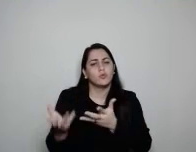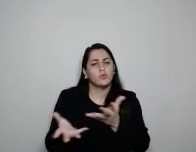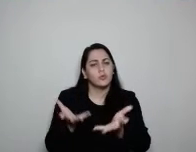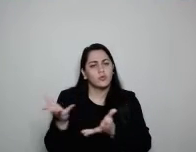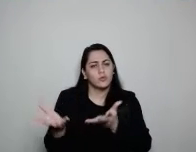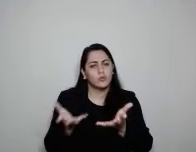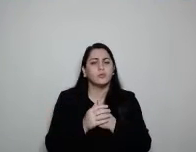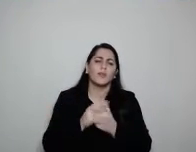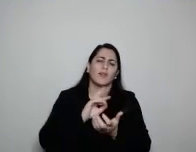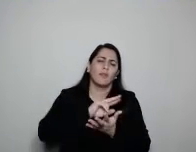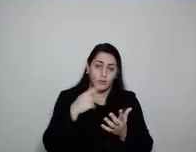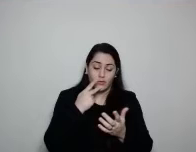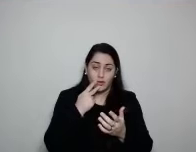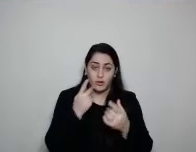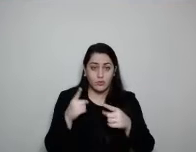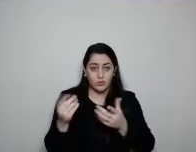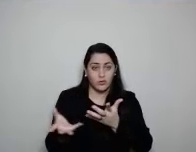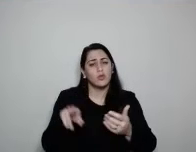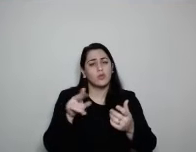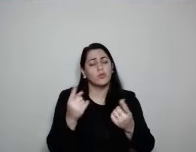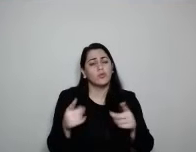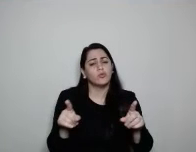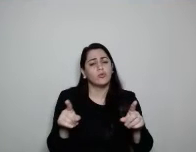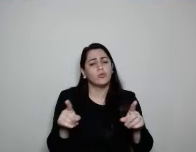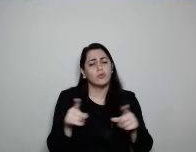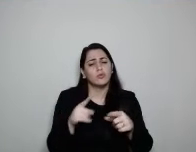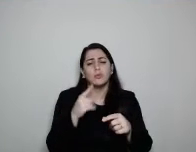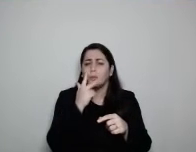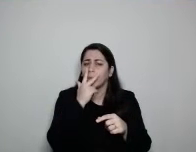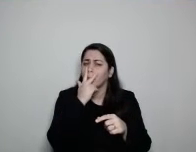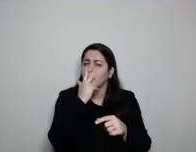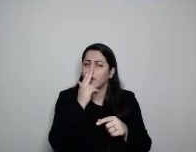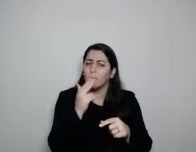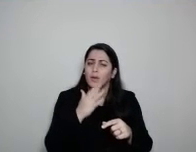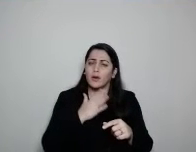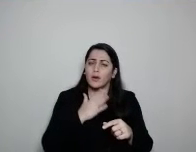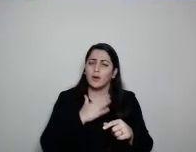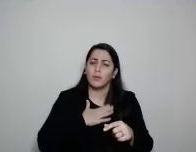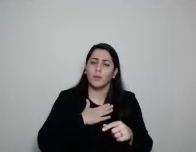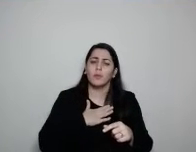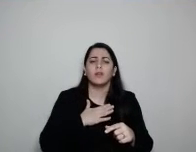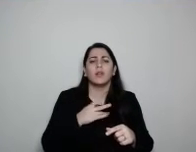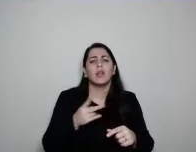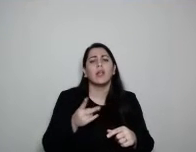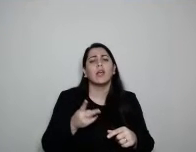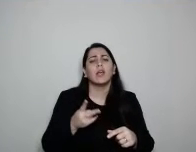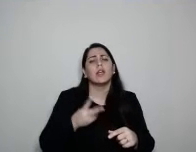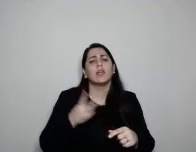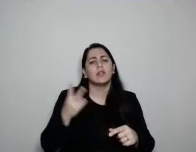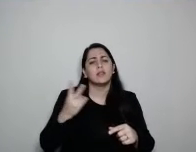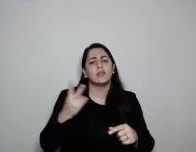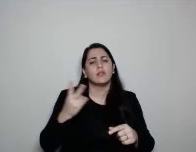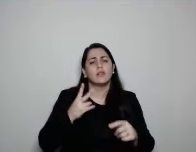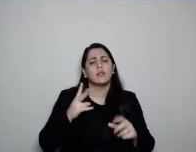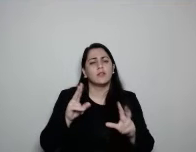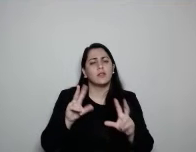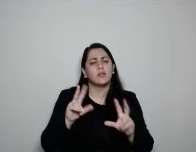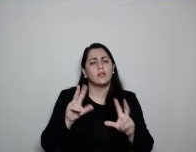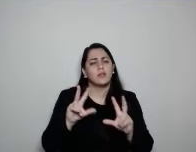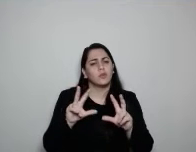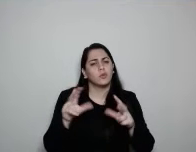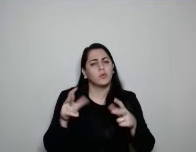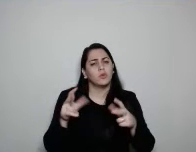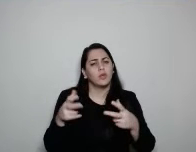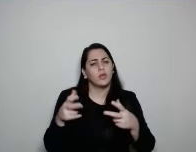sua eficácia para essa patologia, para as pessoas que têm esse transtorno.